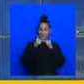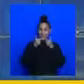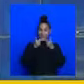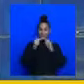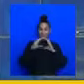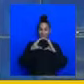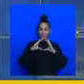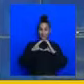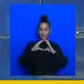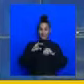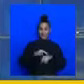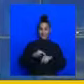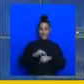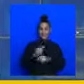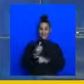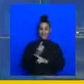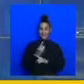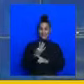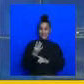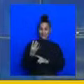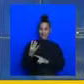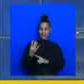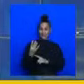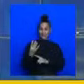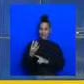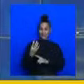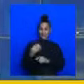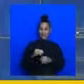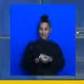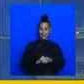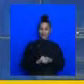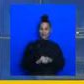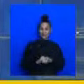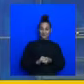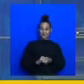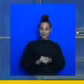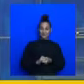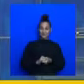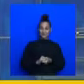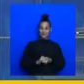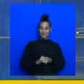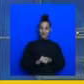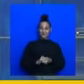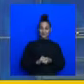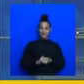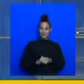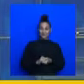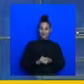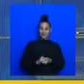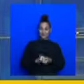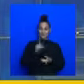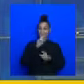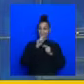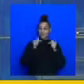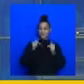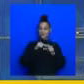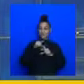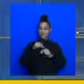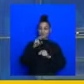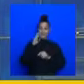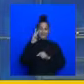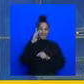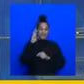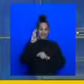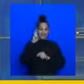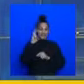Vem sorte, bola marrom 14. Marrom número 14. Dia de sorte com sorteios